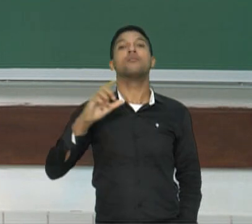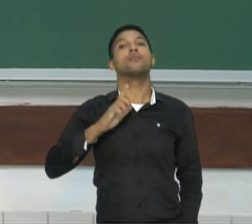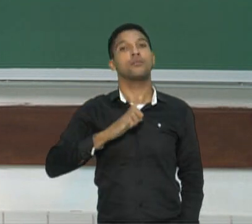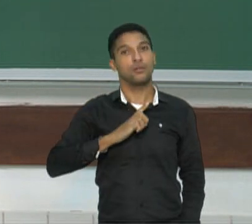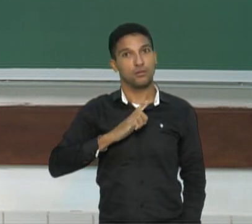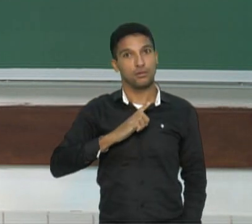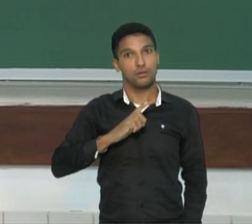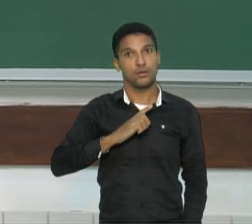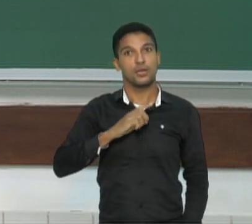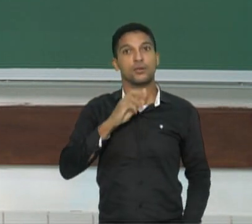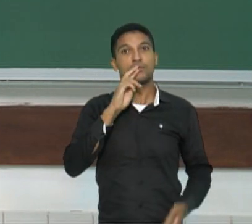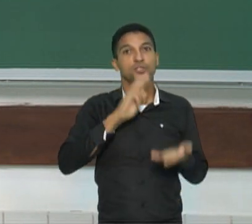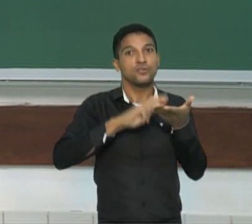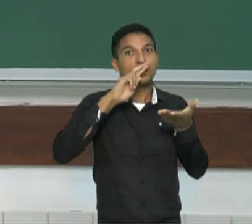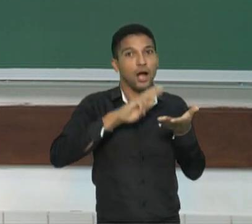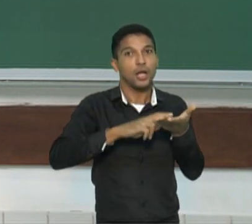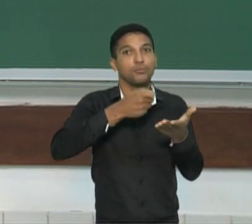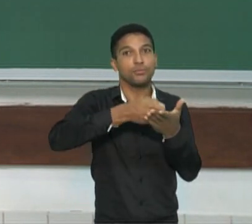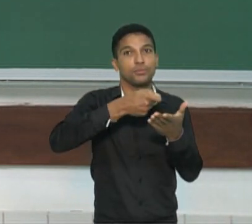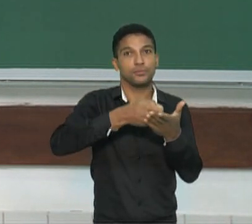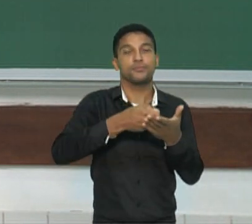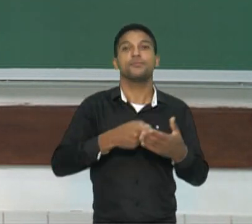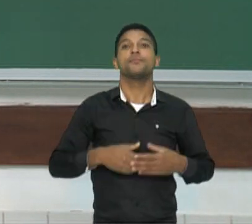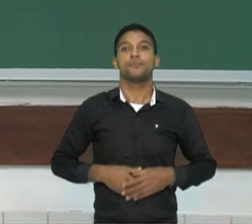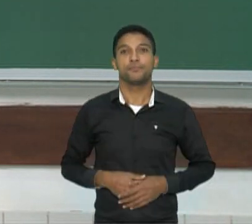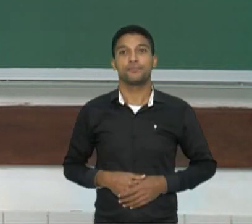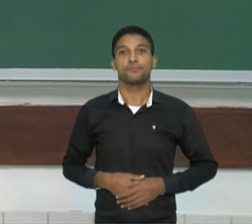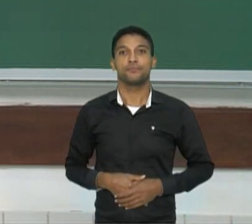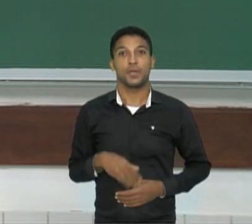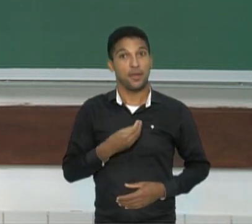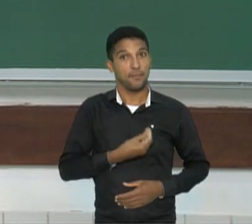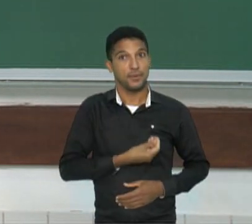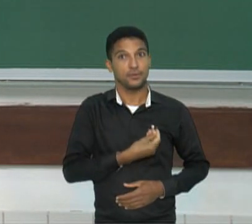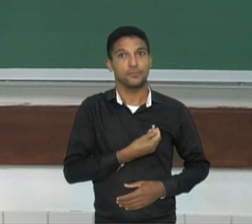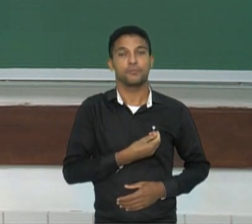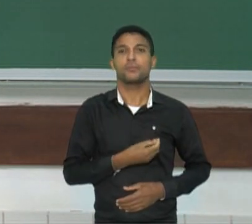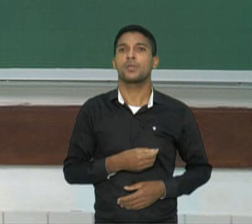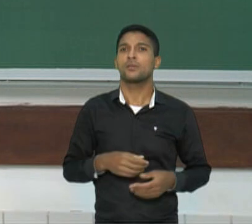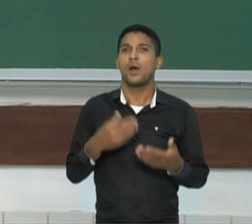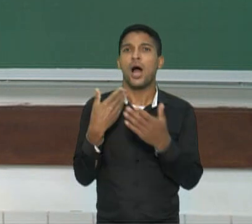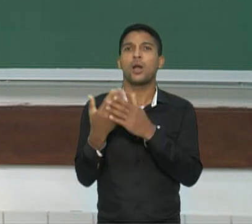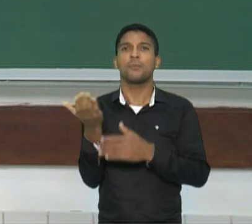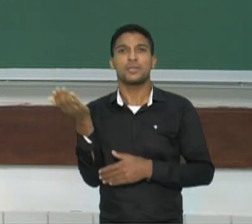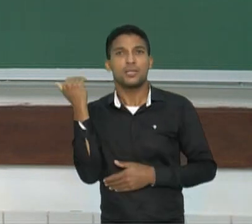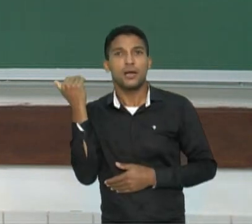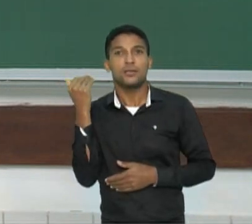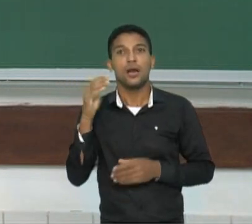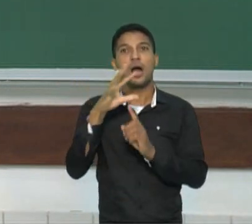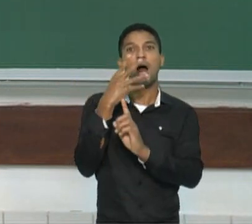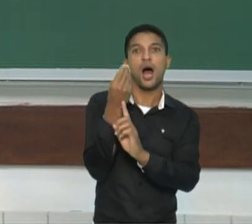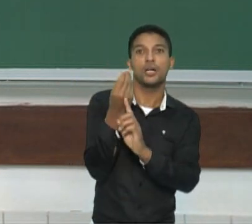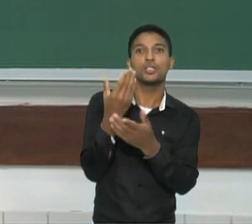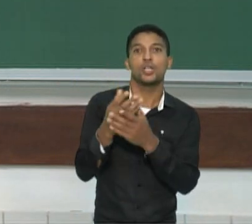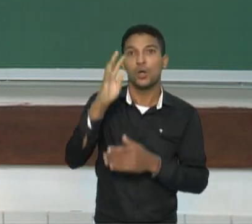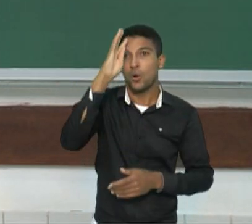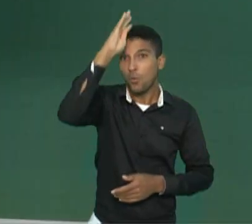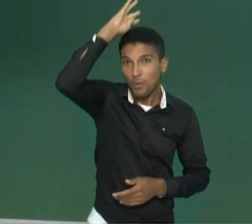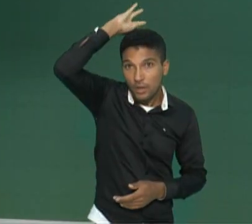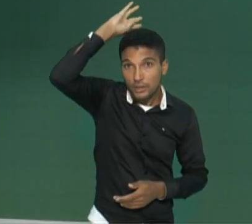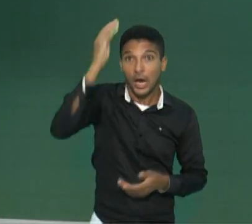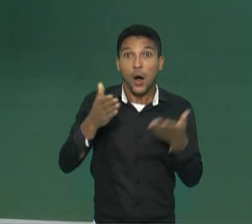passada sobre arte românica. Hoje é o quê? Arte gótica. Tá? Então, quais são os objetivos da aula de hoje, hein,